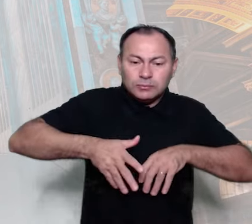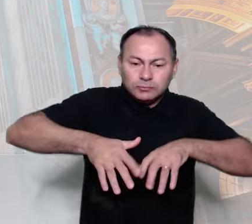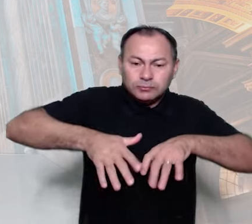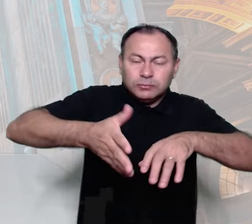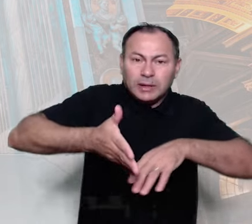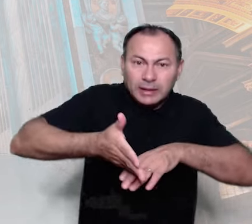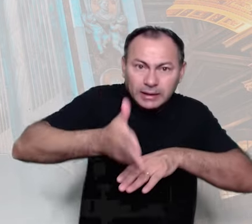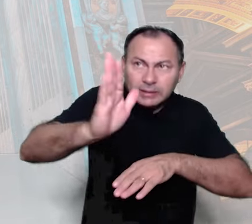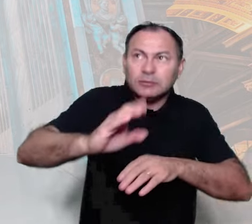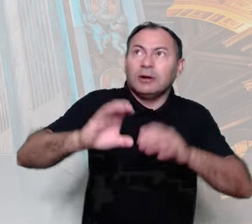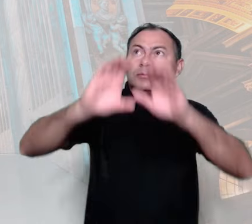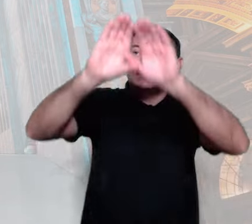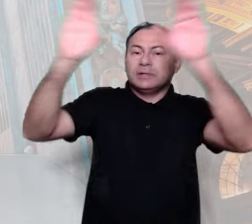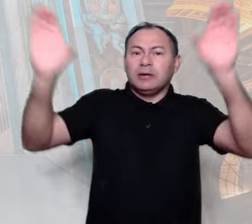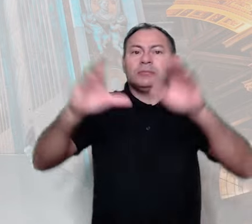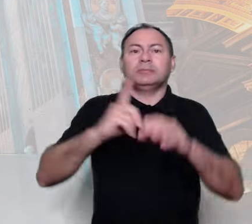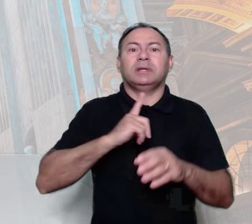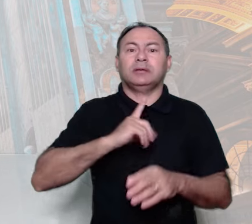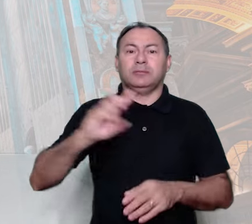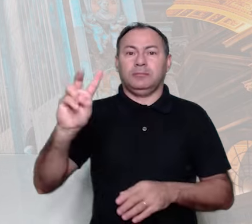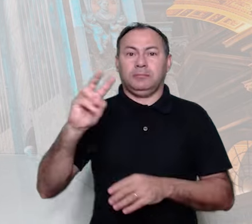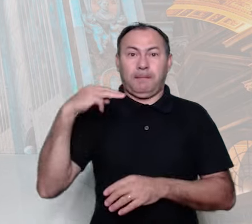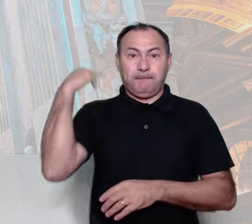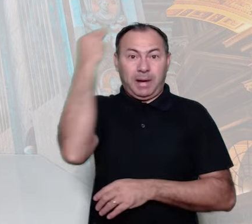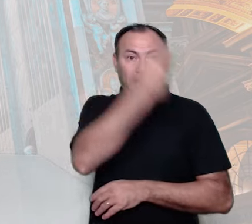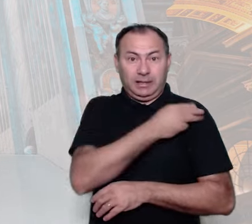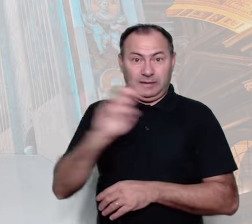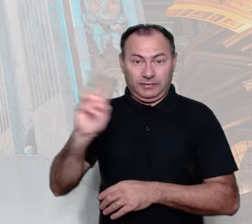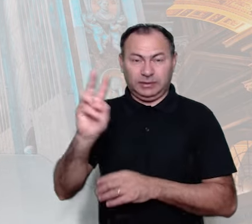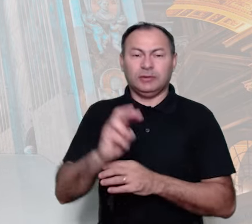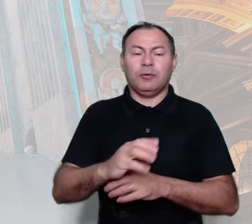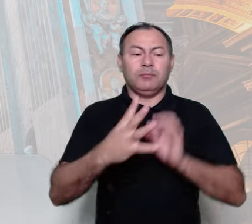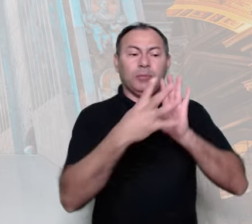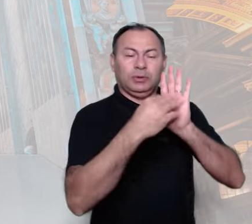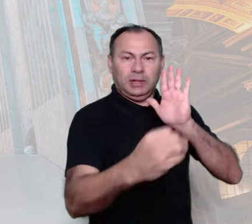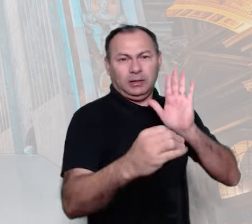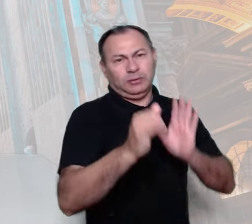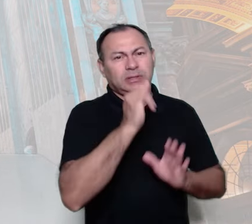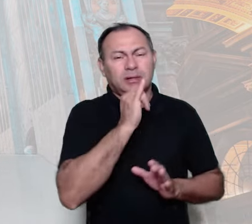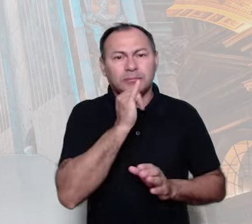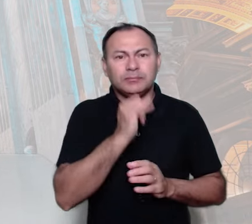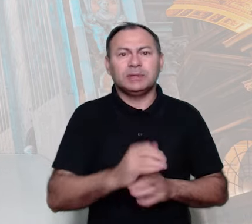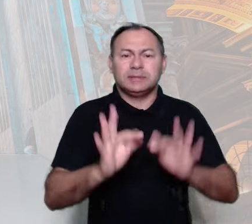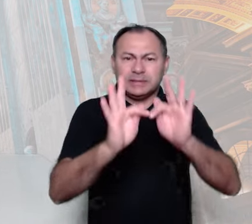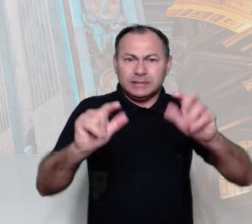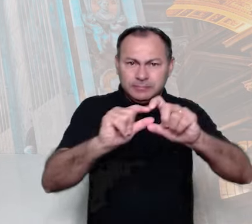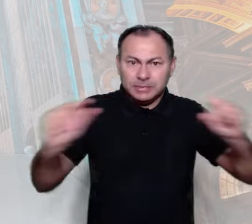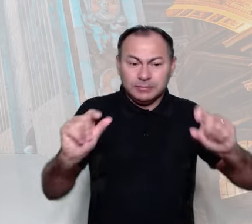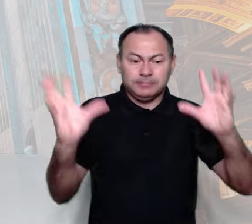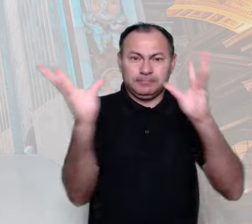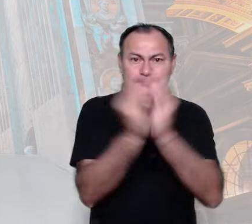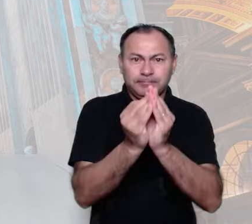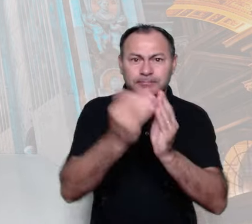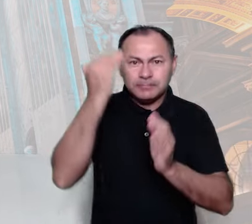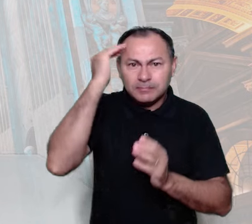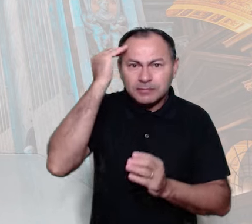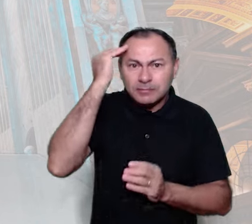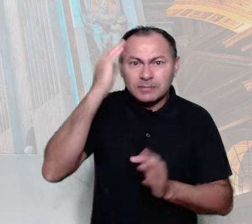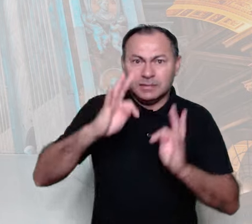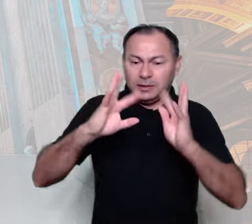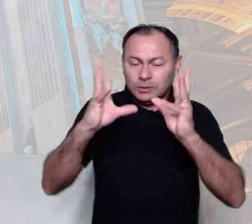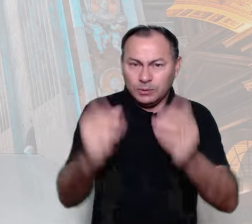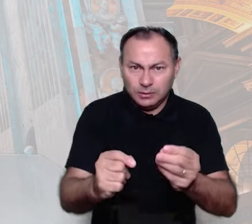peregrinação rumo à Pátria Celeste e tendo a Virgem Maria por modelo. Com esta simples frase, gente como que resume,